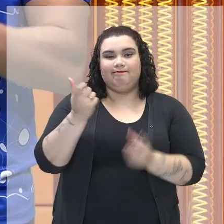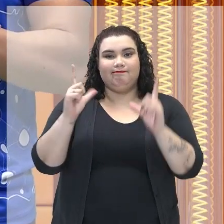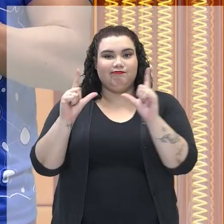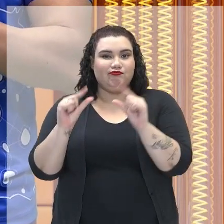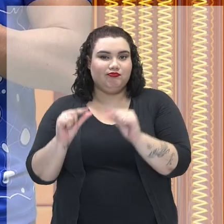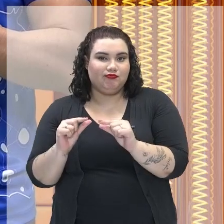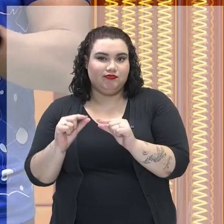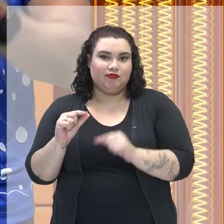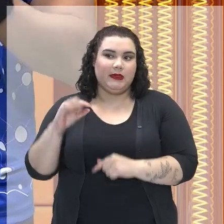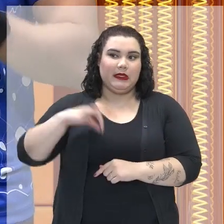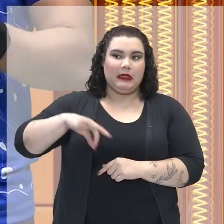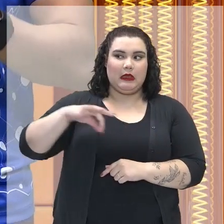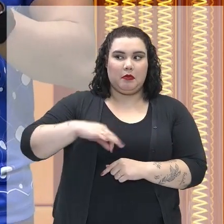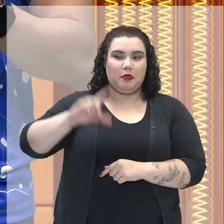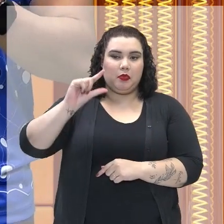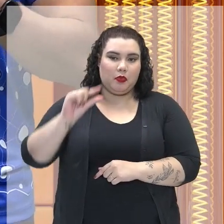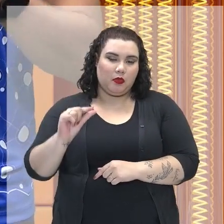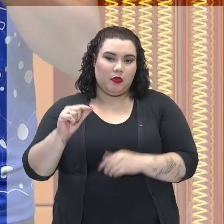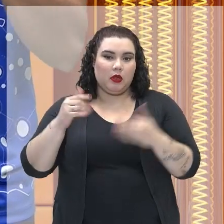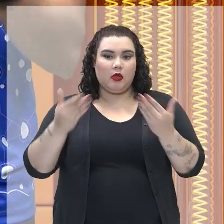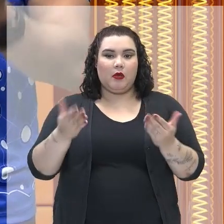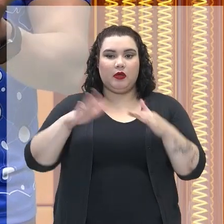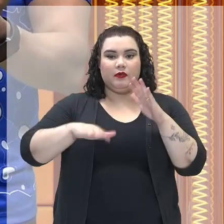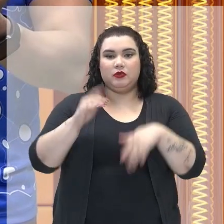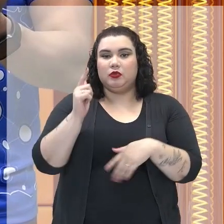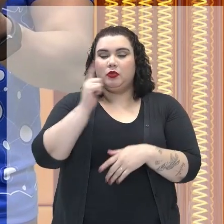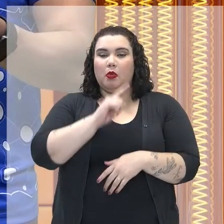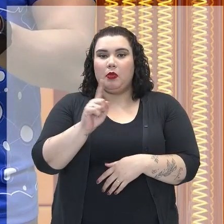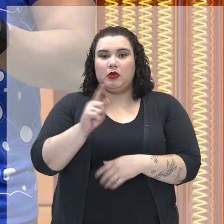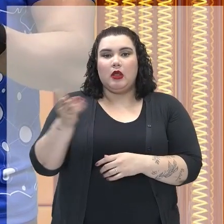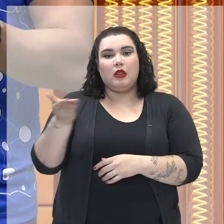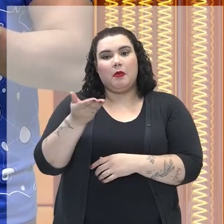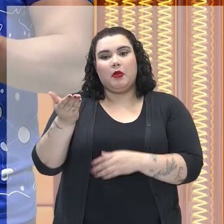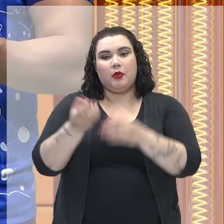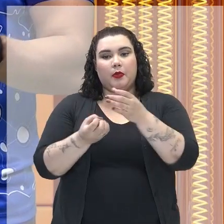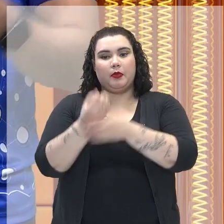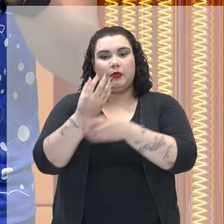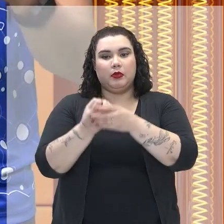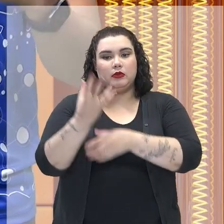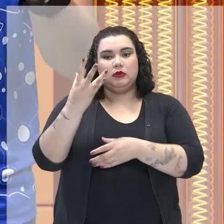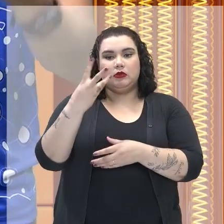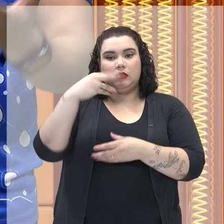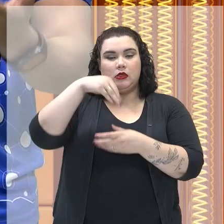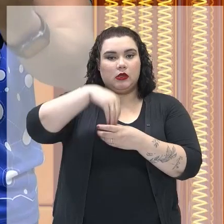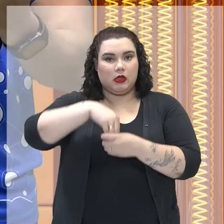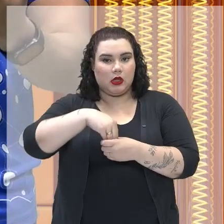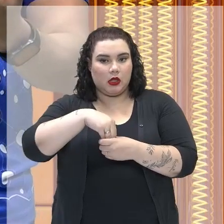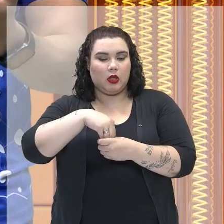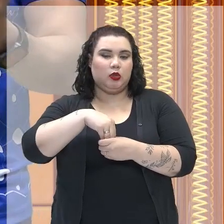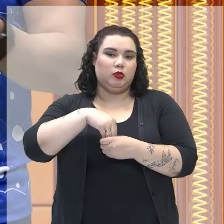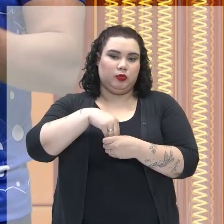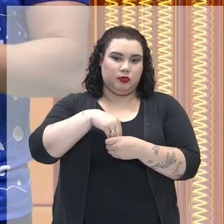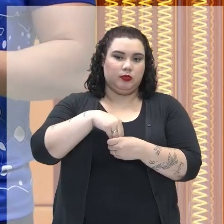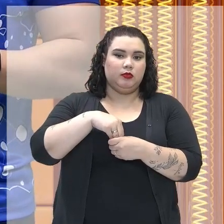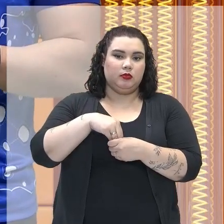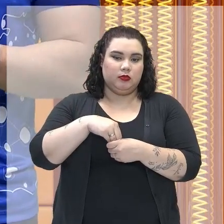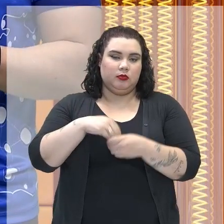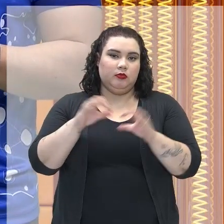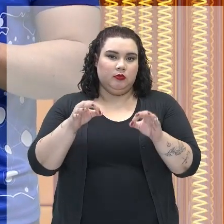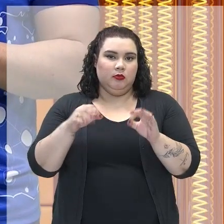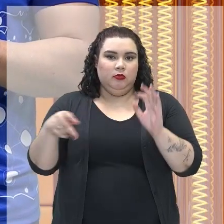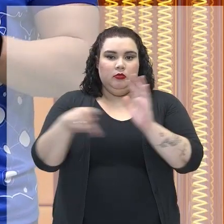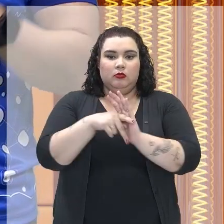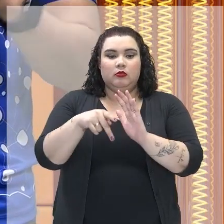mercado interno, às vezes, não suporta nem as demandas de produção fabril, né, de produtos que são produzidos ali dentro do